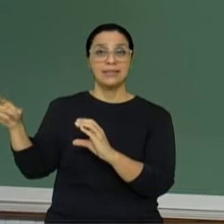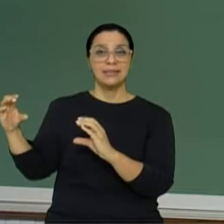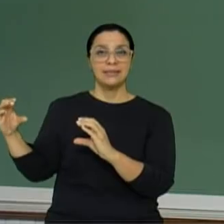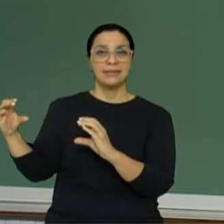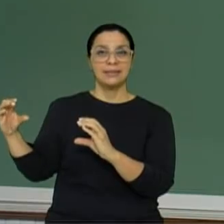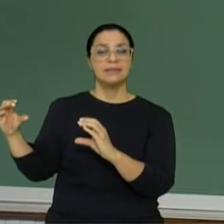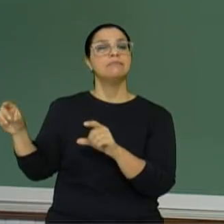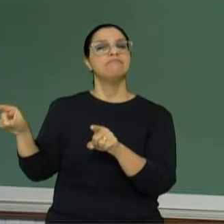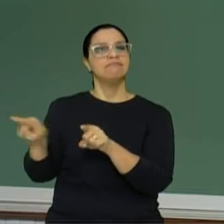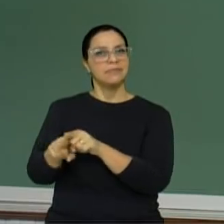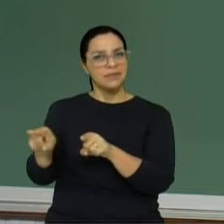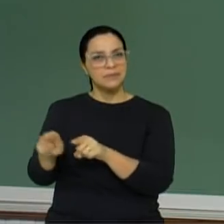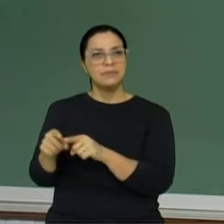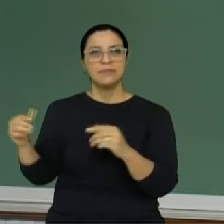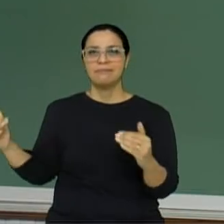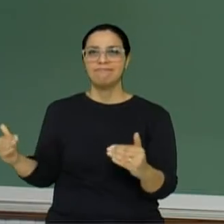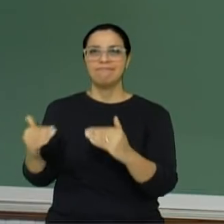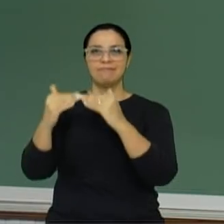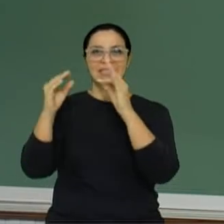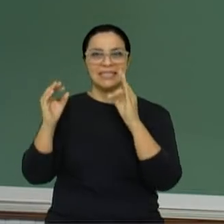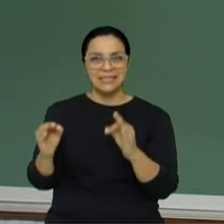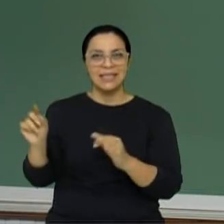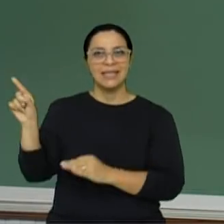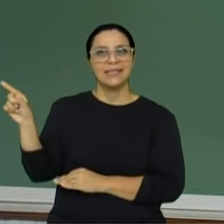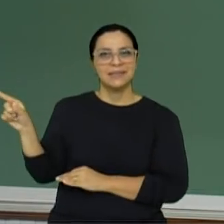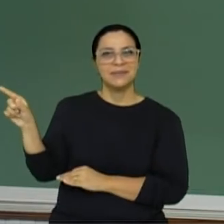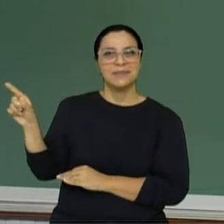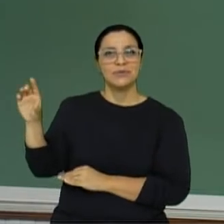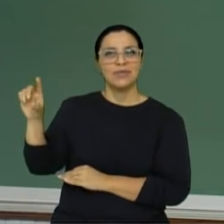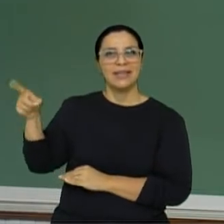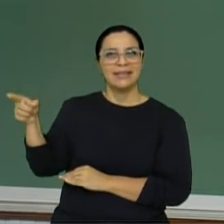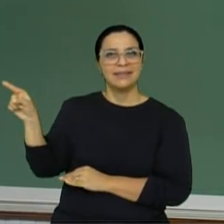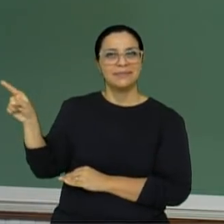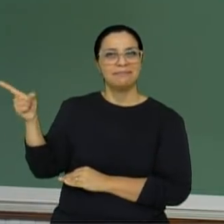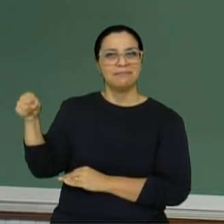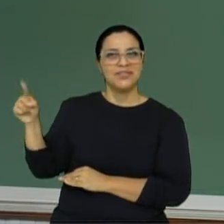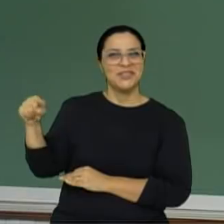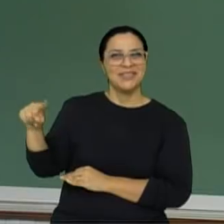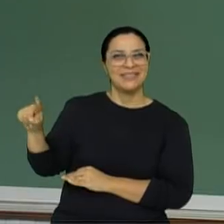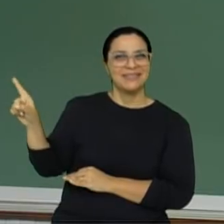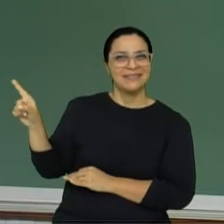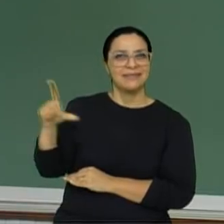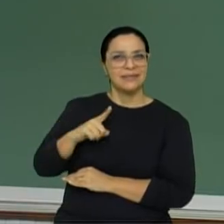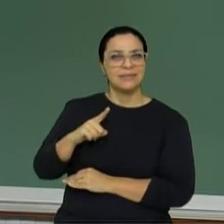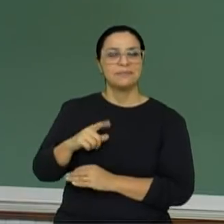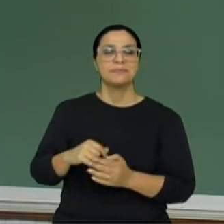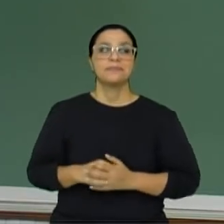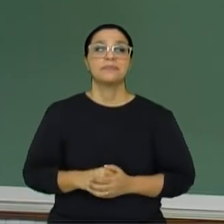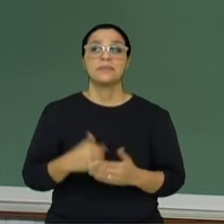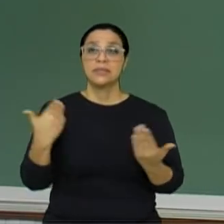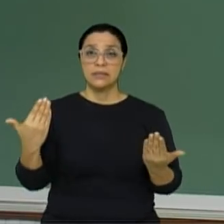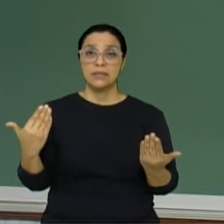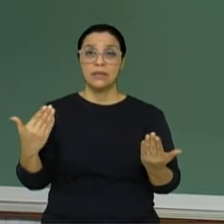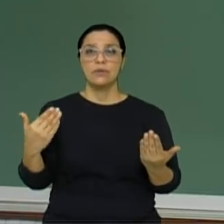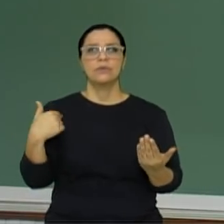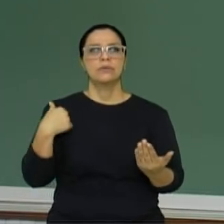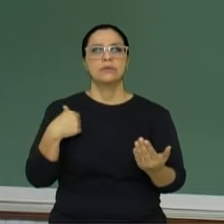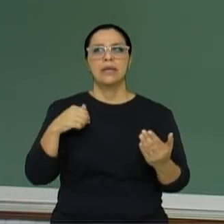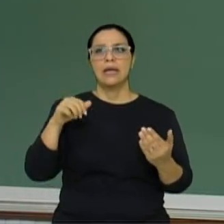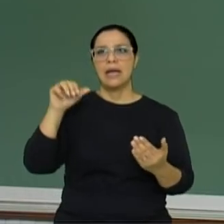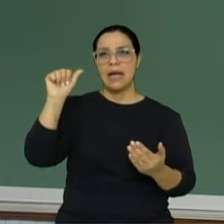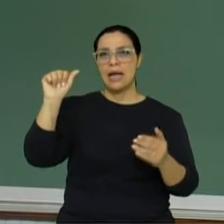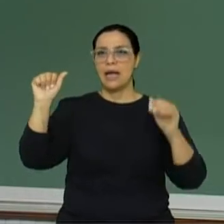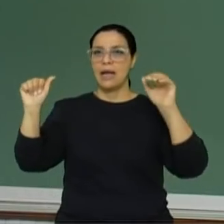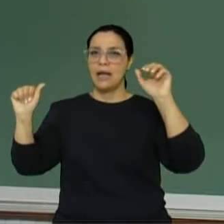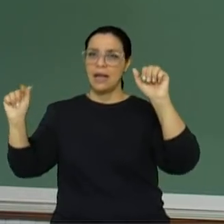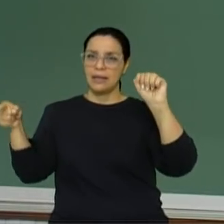está mais à direita, é correspondente àquele que está ali no C', né? Está mais à direita ali. Então, esse é correspondente